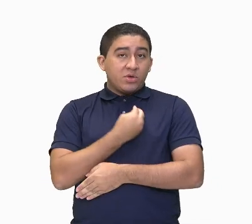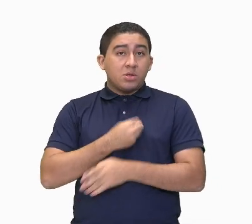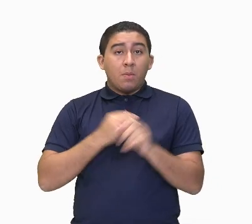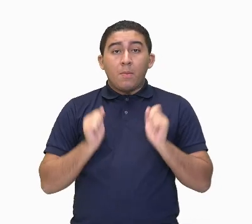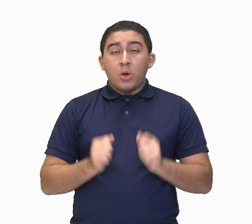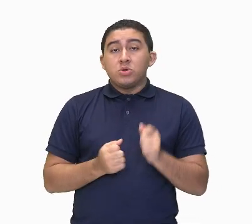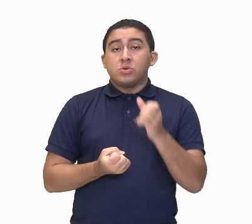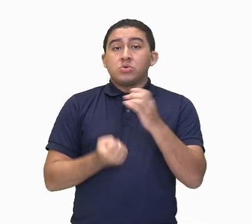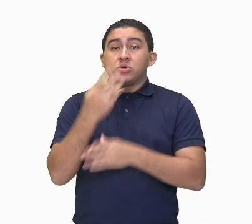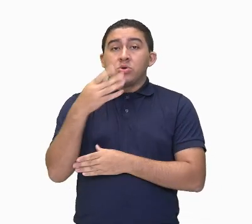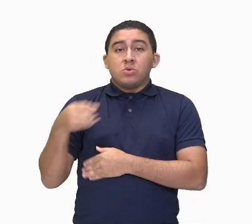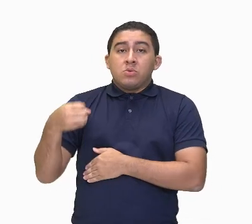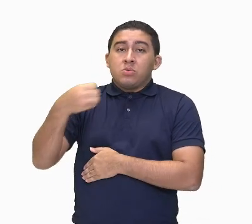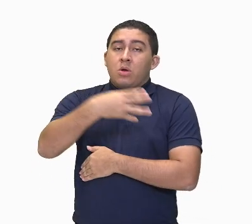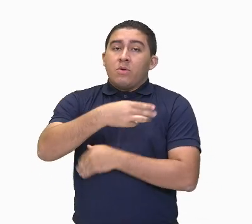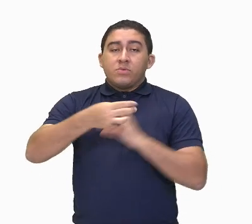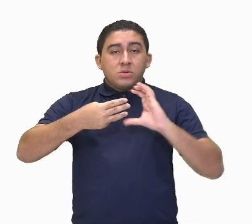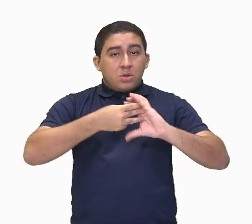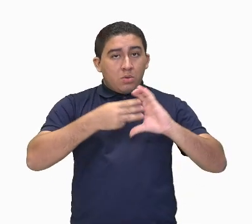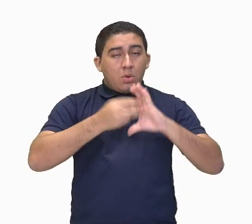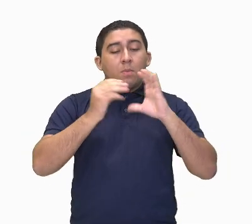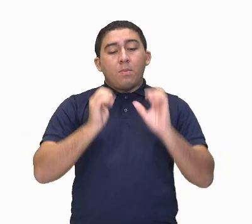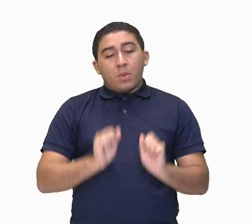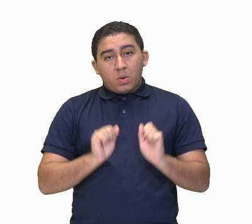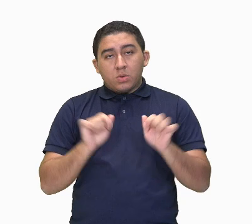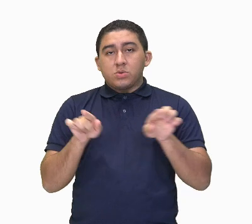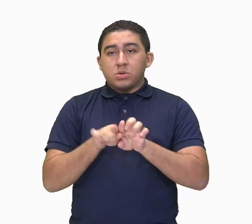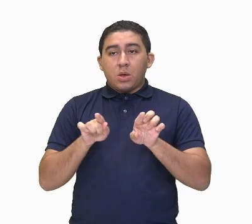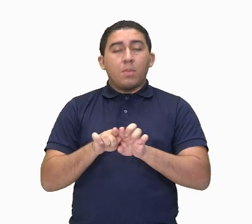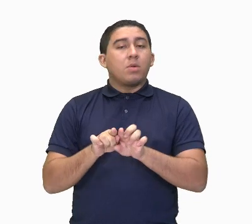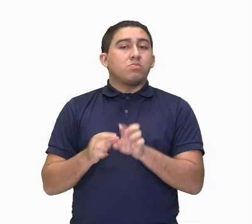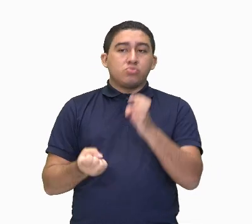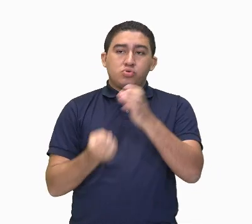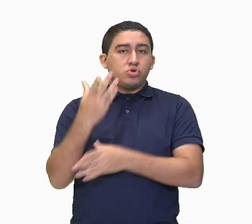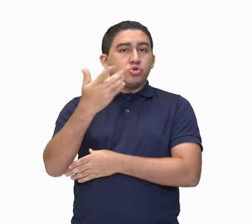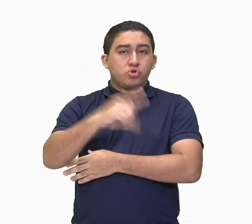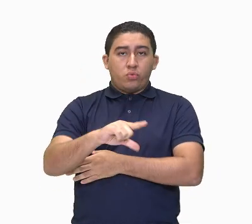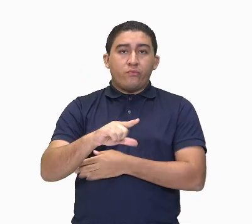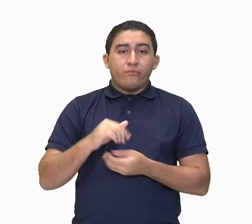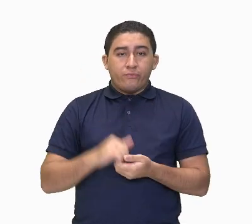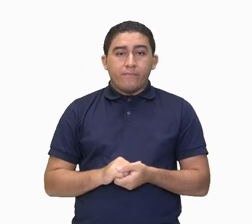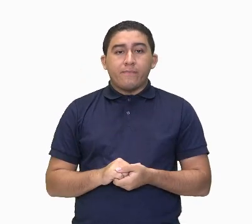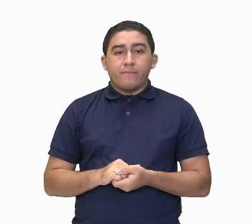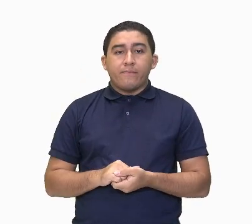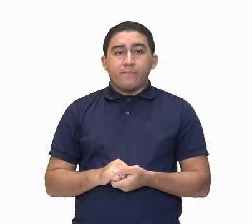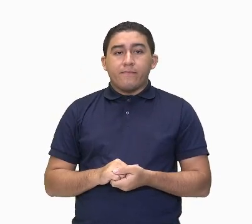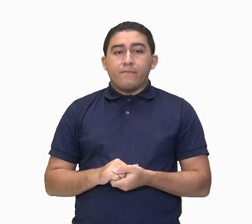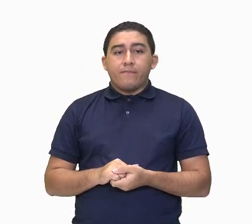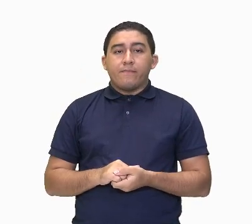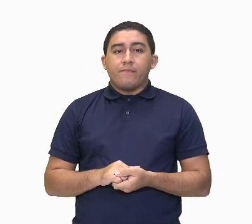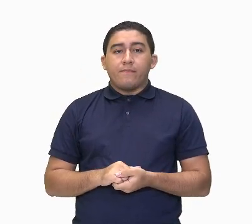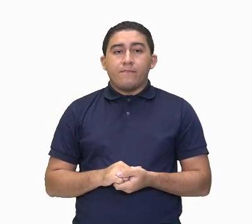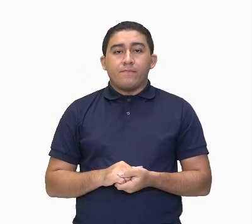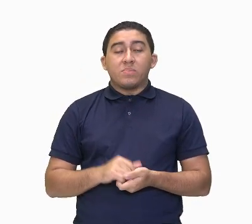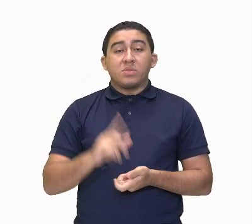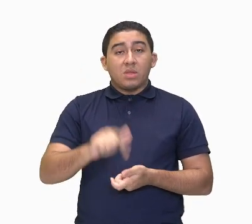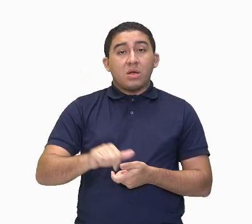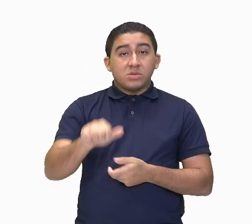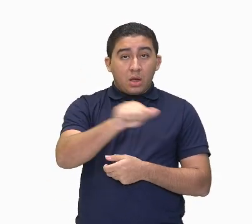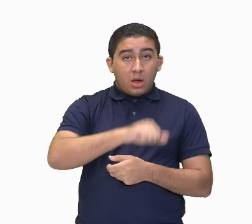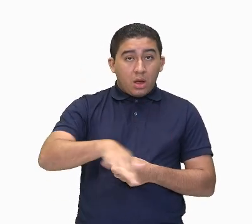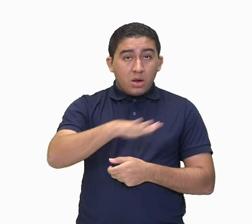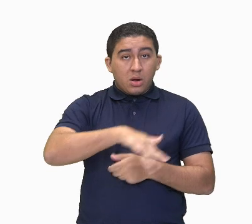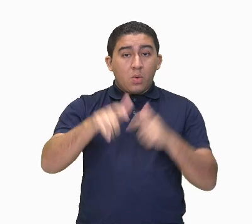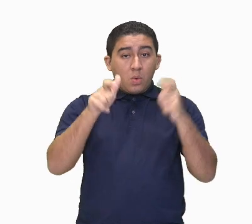ali de novos neurônios, né? Eles podem vir a ser originados, como a gente está visualizando. E isso, né, nessa área ali